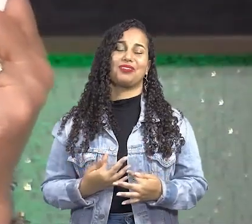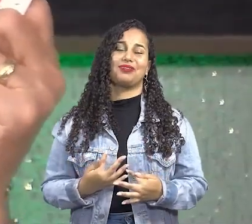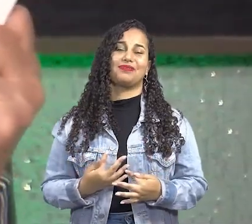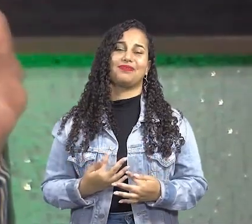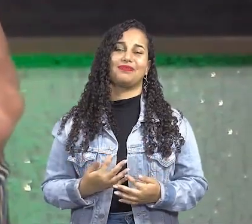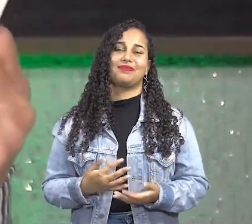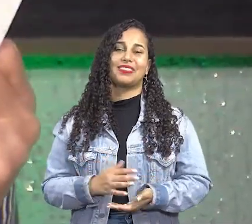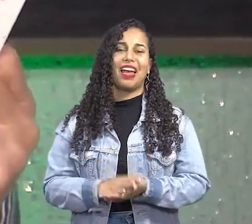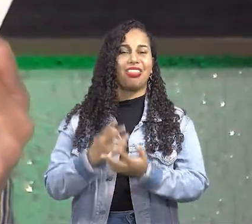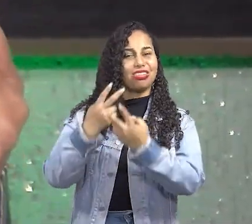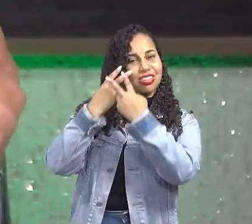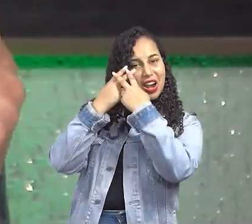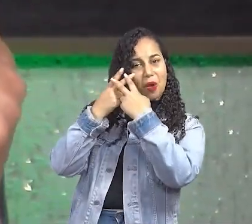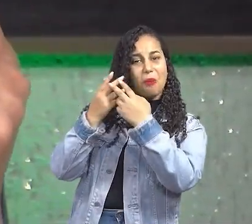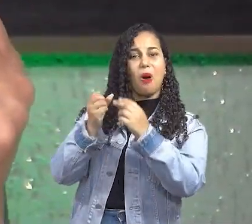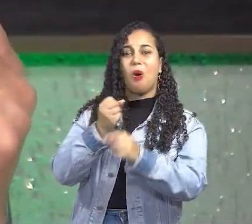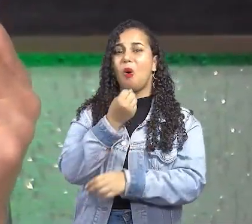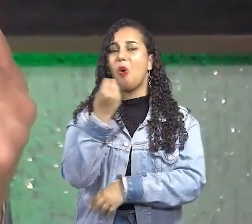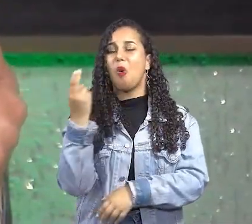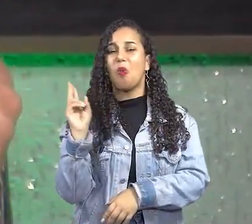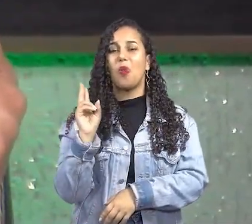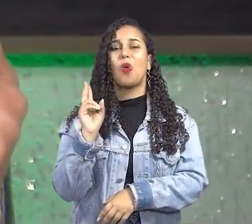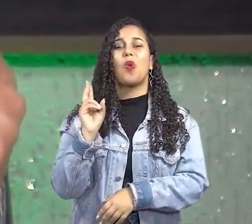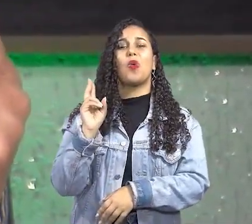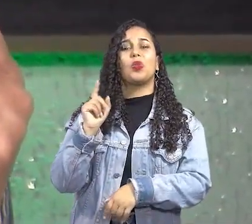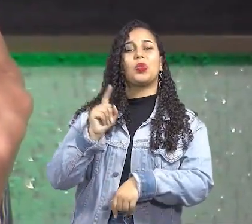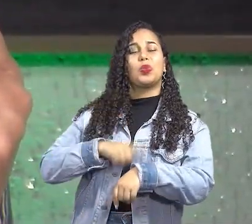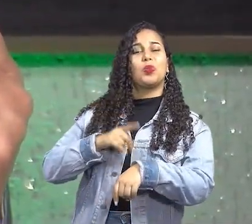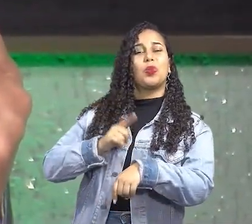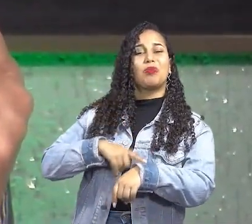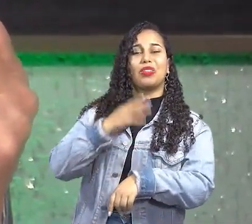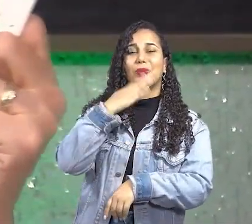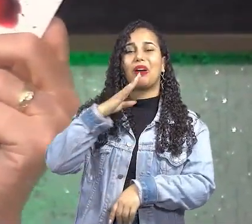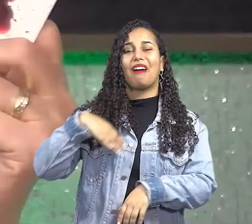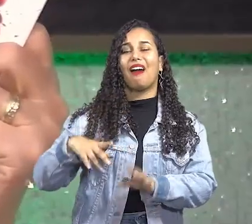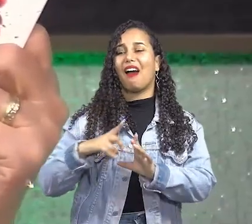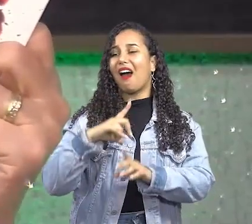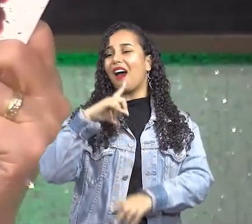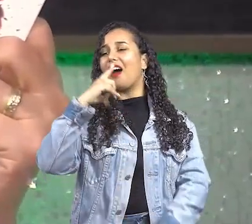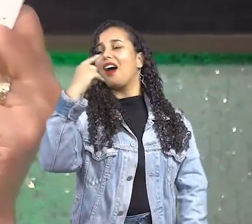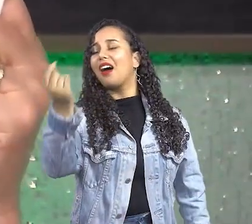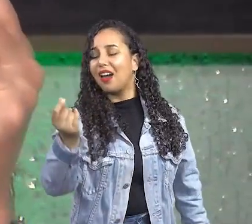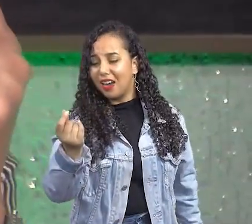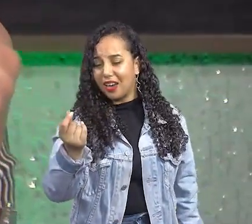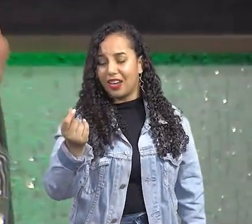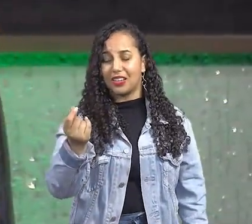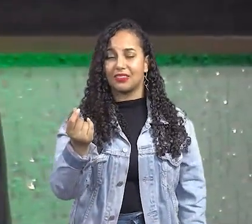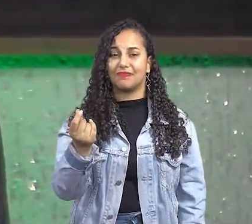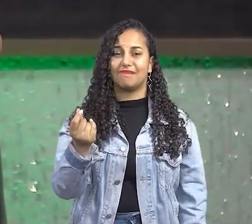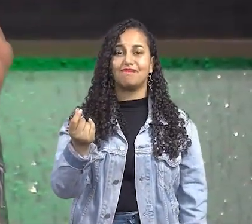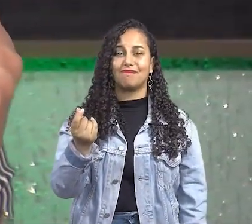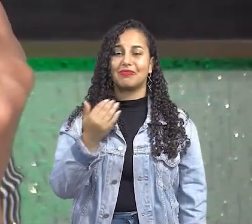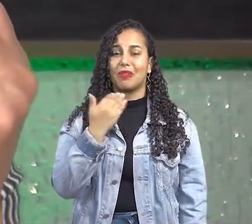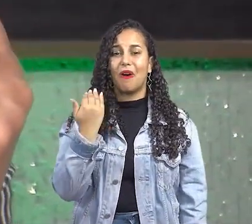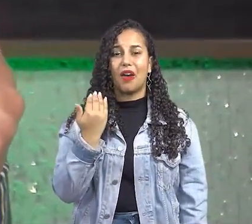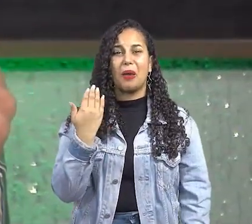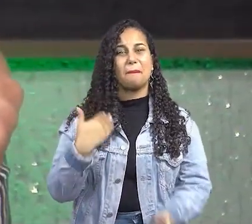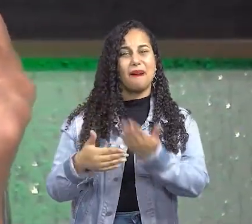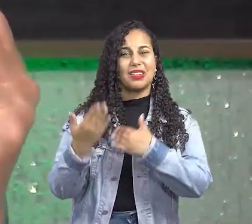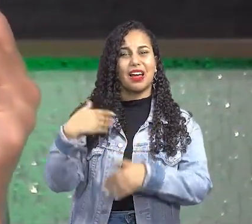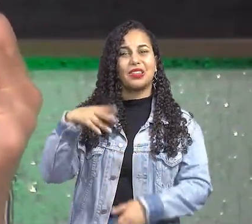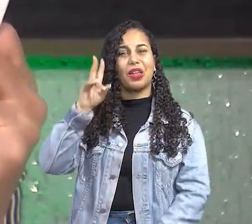pastor, muitas vezes, é quando uma criança, ela vai embora. Aí eu me lembro da Mariana, uma